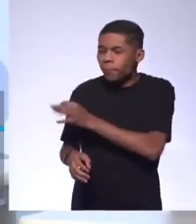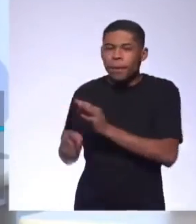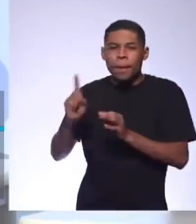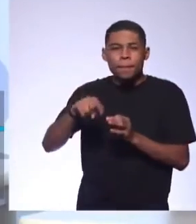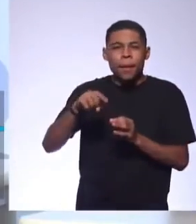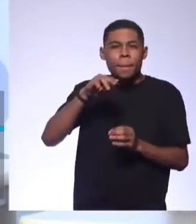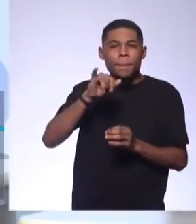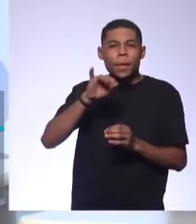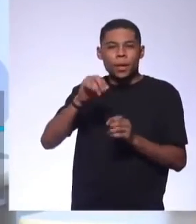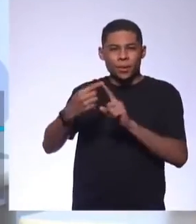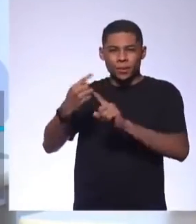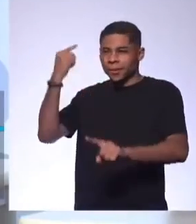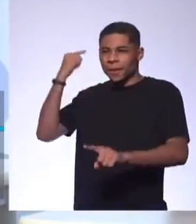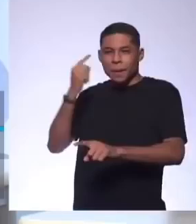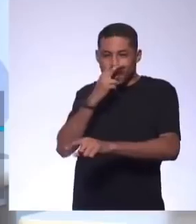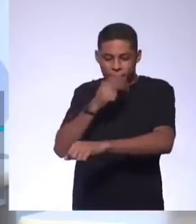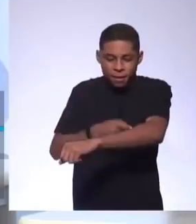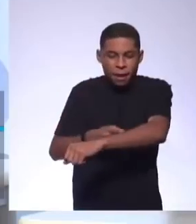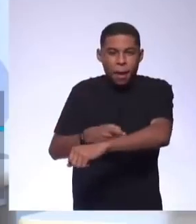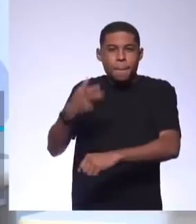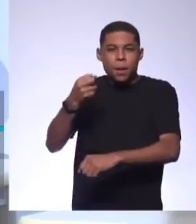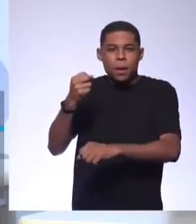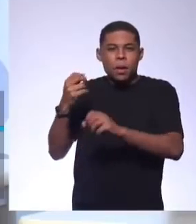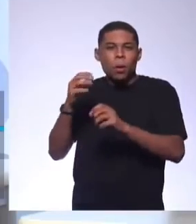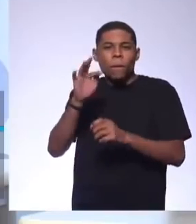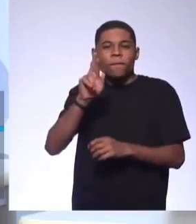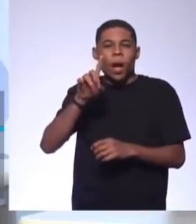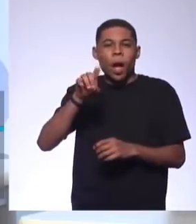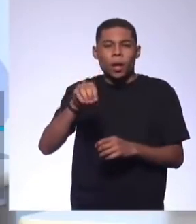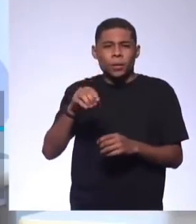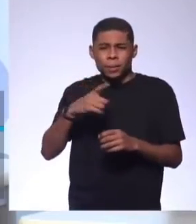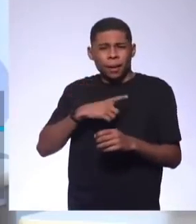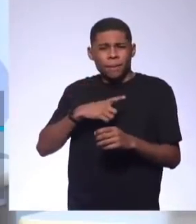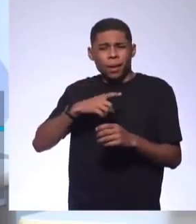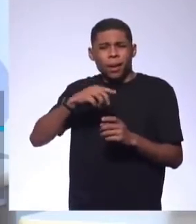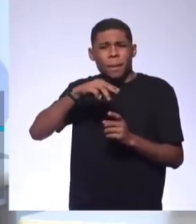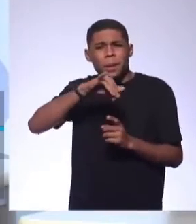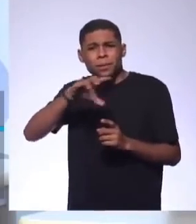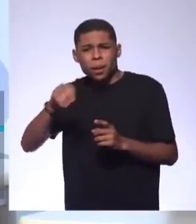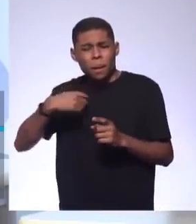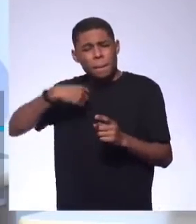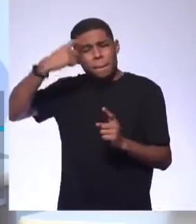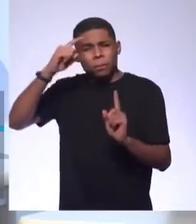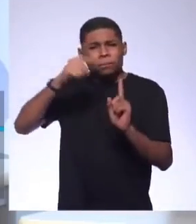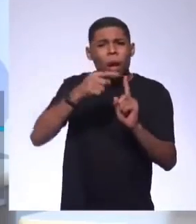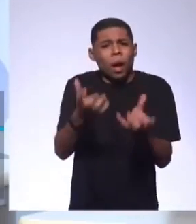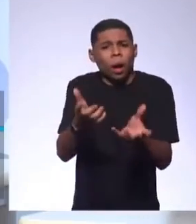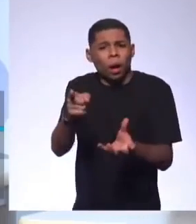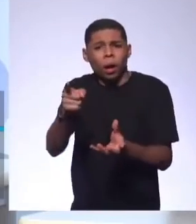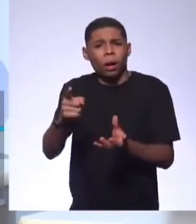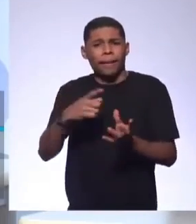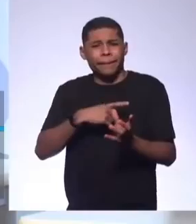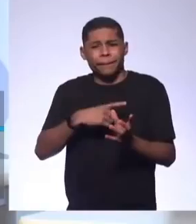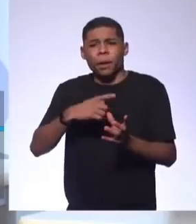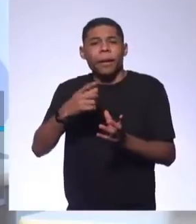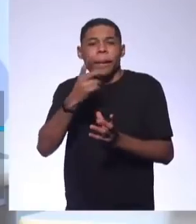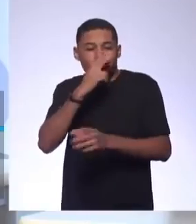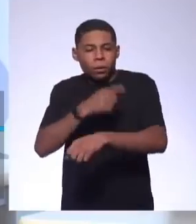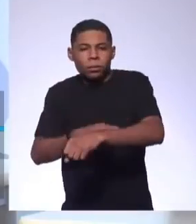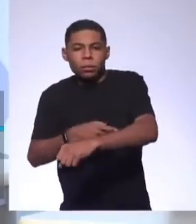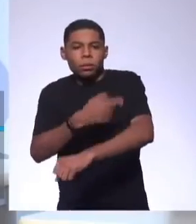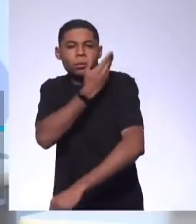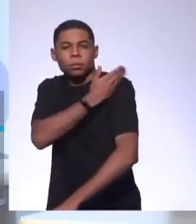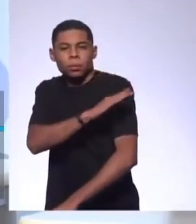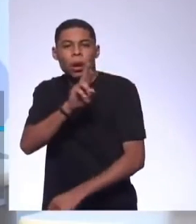chamado fardo do homem branco, missão civilizatória, embasados por essas teorias racistas, né,